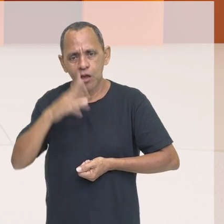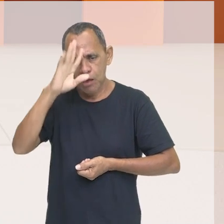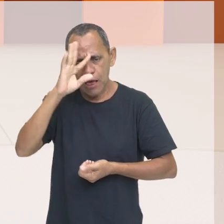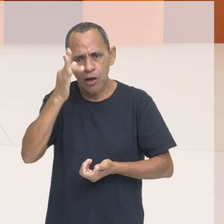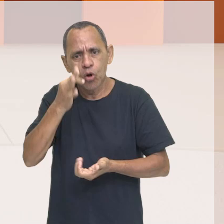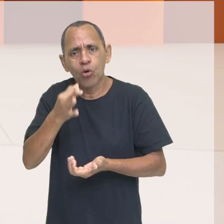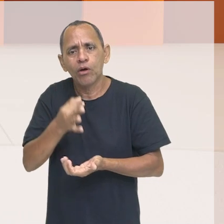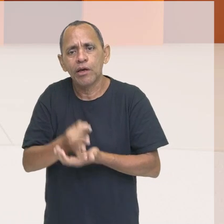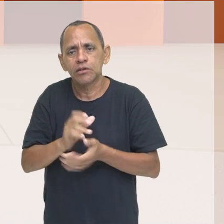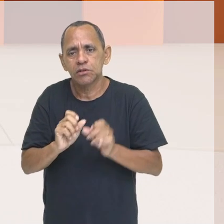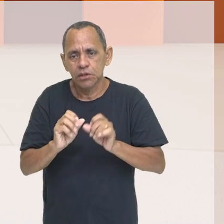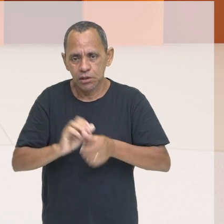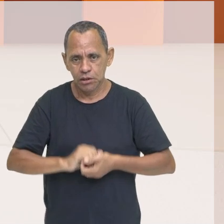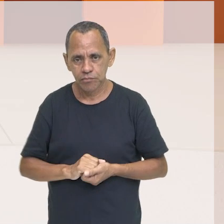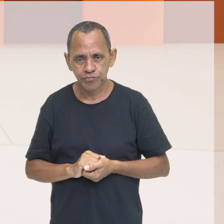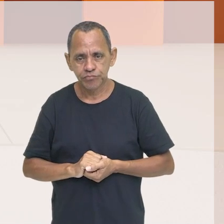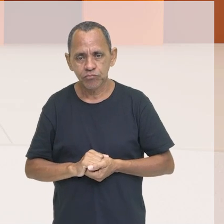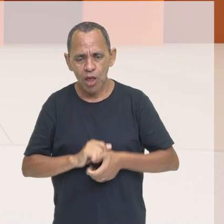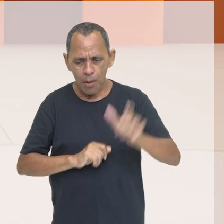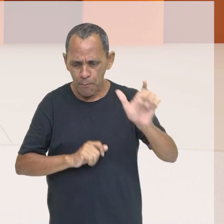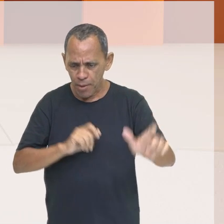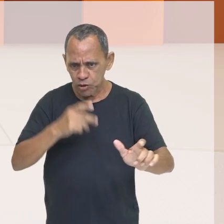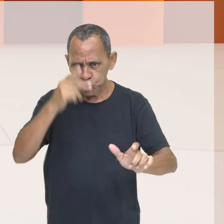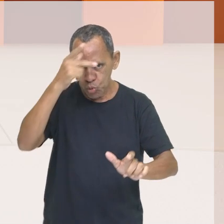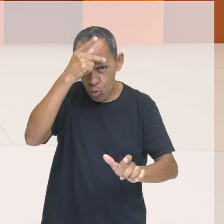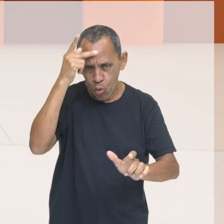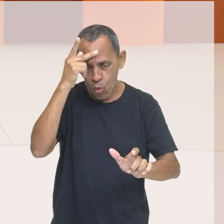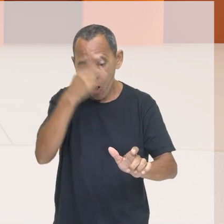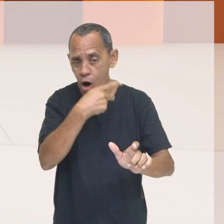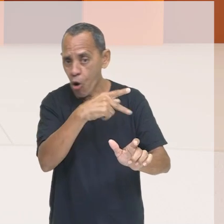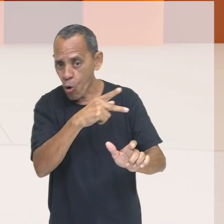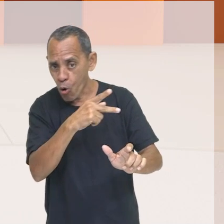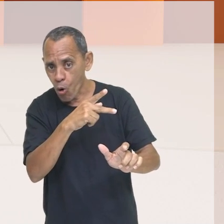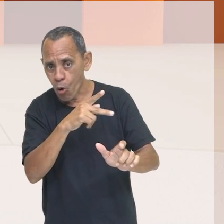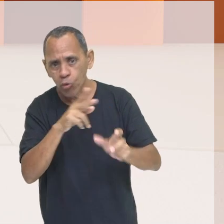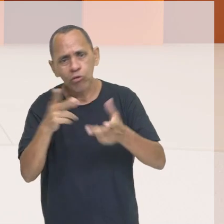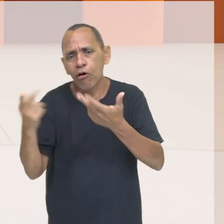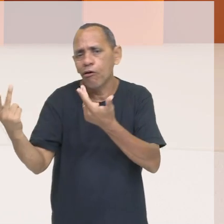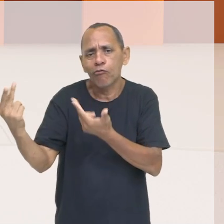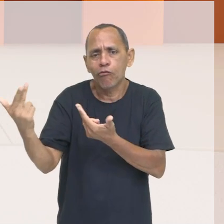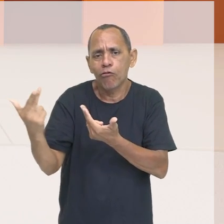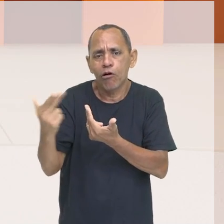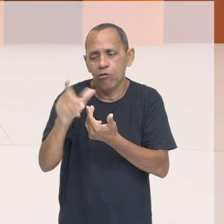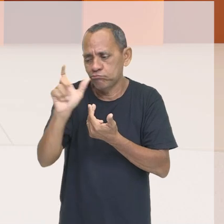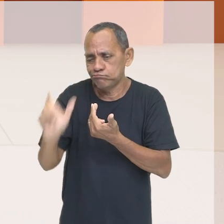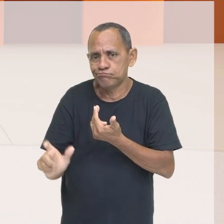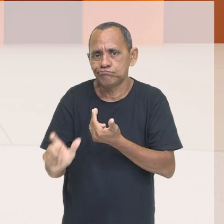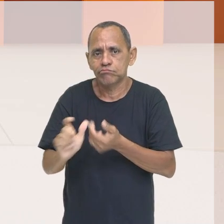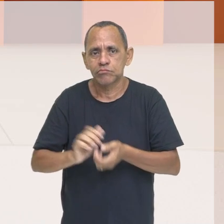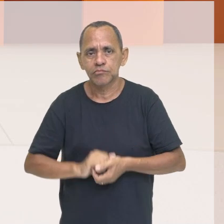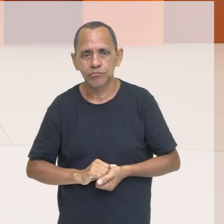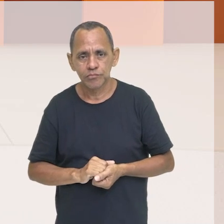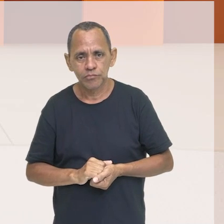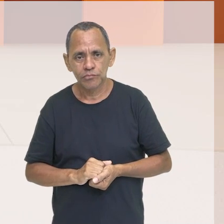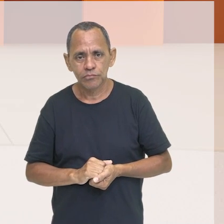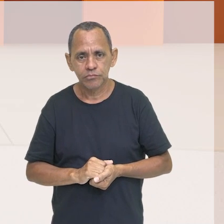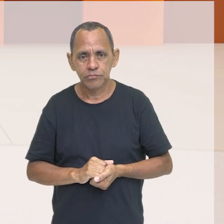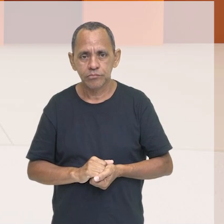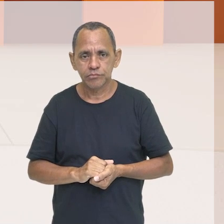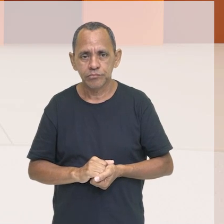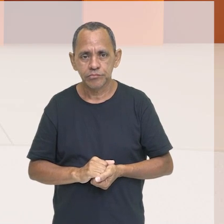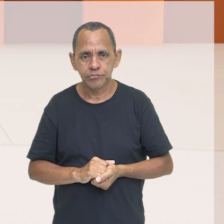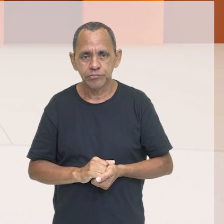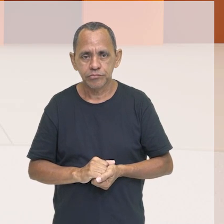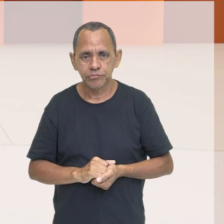você não reconhece o outro como sujeito, você não é sujeito. Então, para você ter a qualidade de sujeito, você tem que reconhecer no outro também